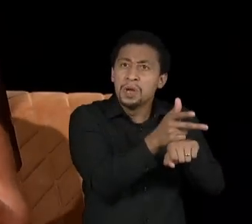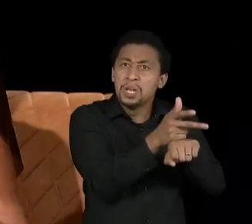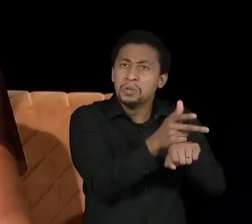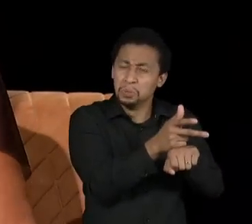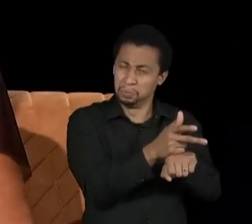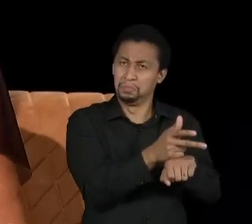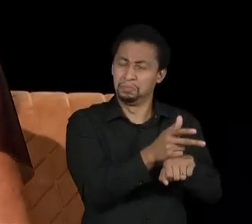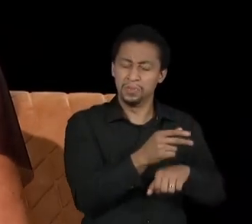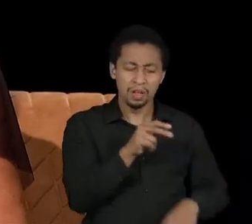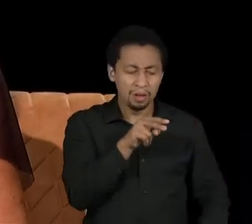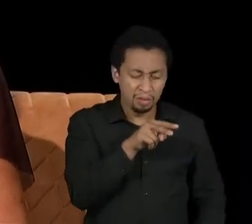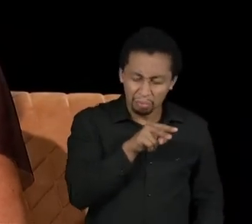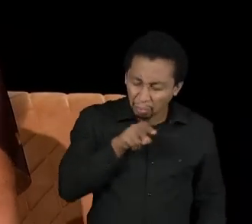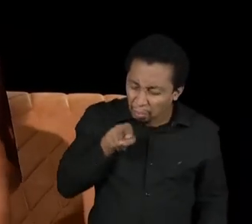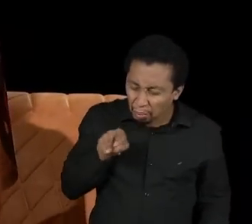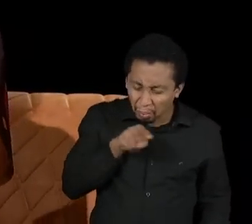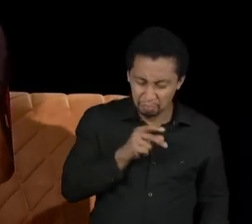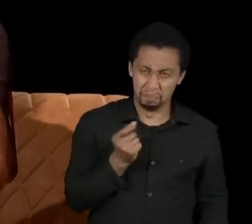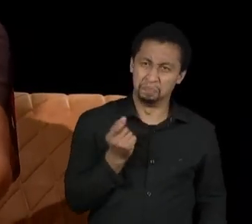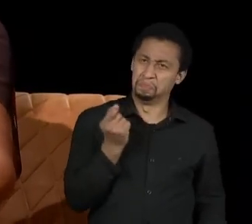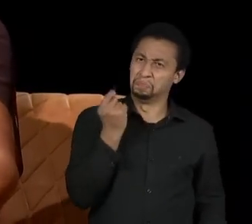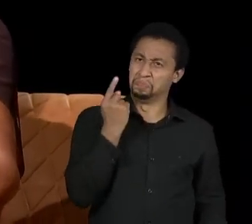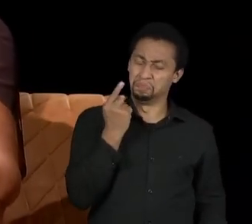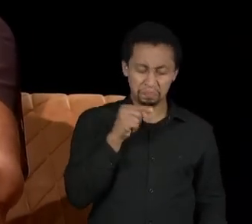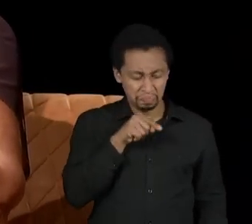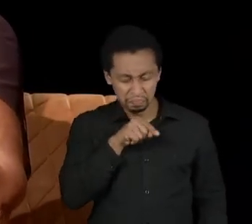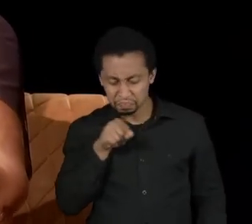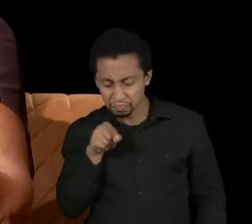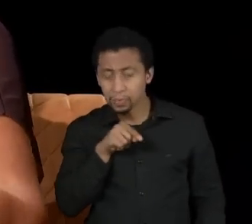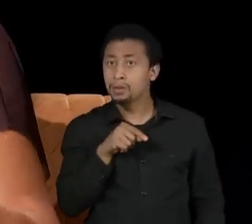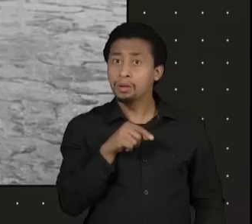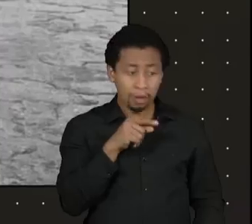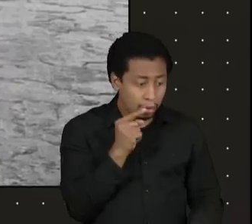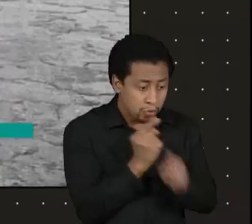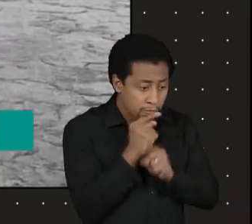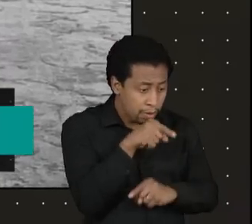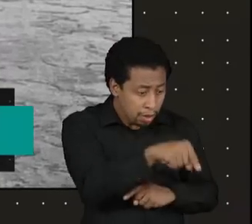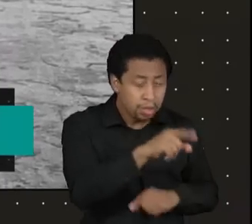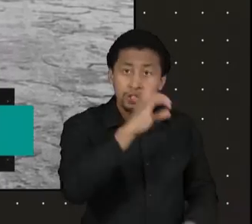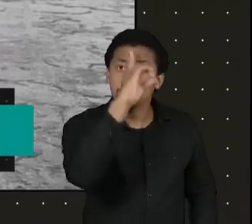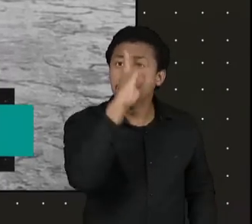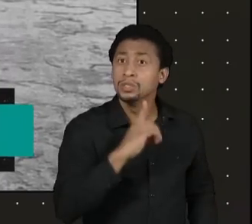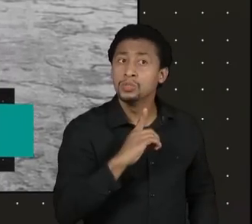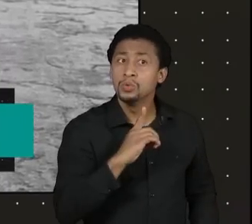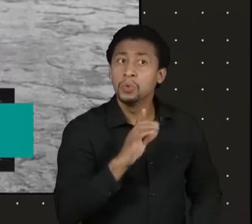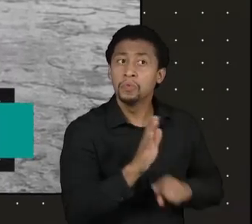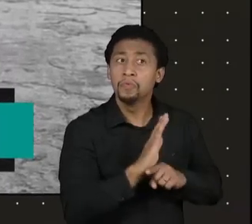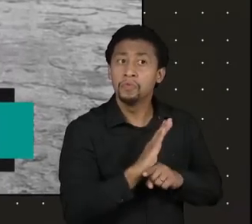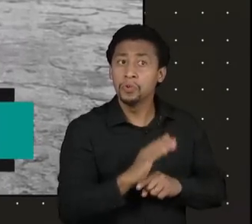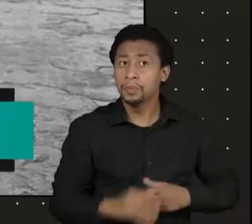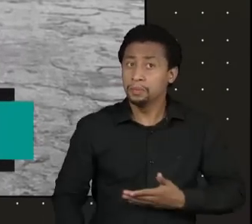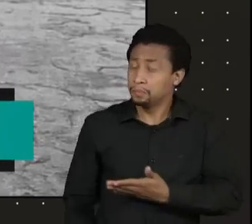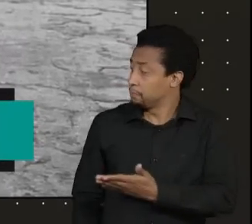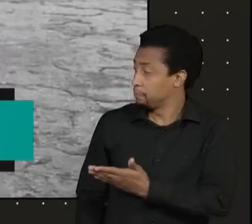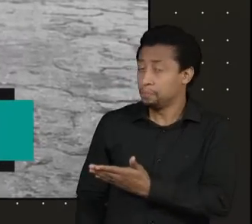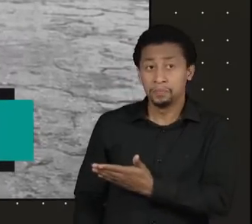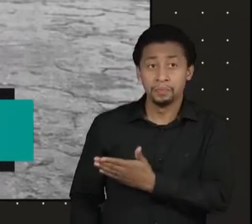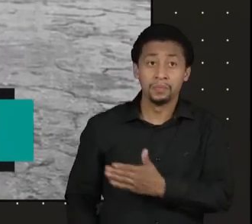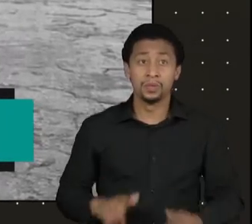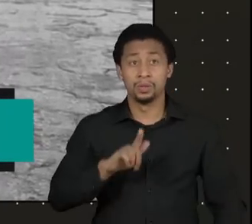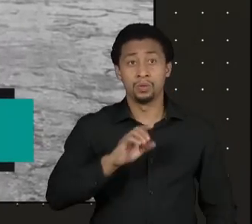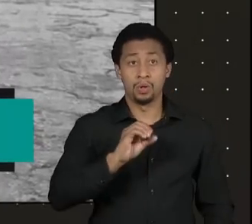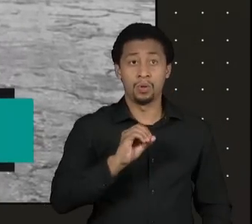o diretor, o Jean-Luc Godard. Era o Godard. Eu falei assim, meu